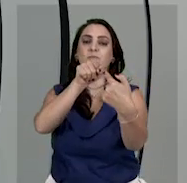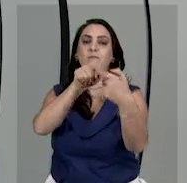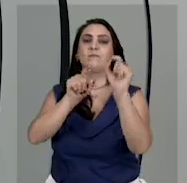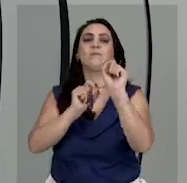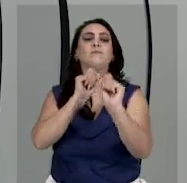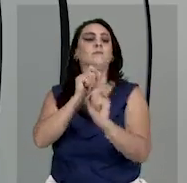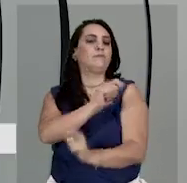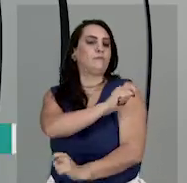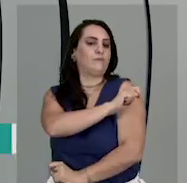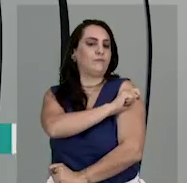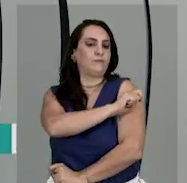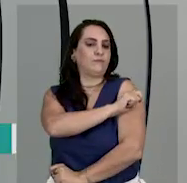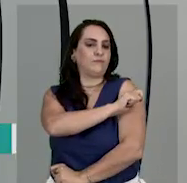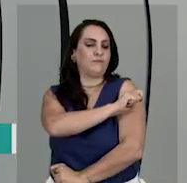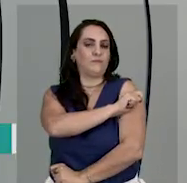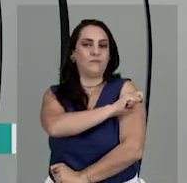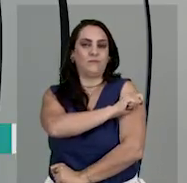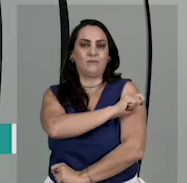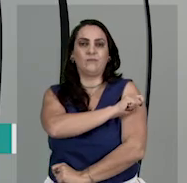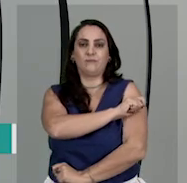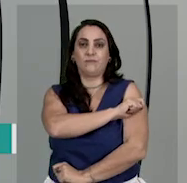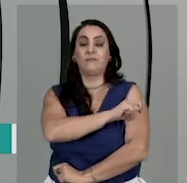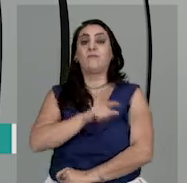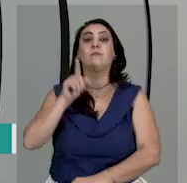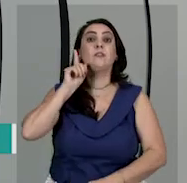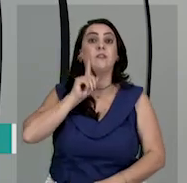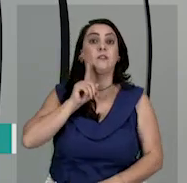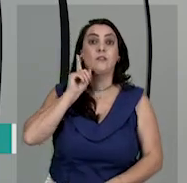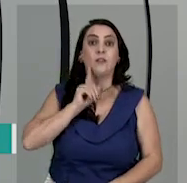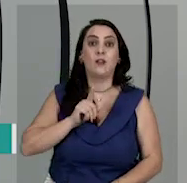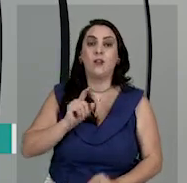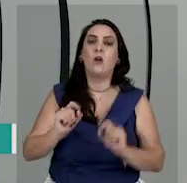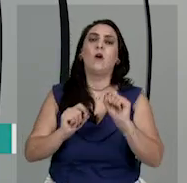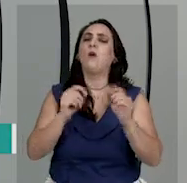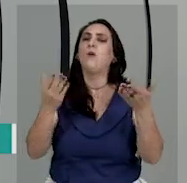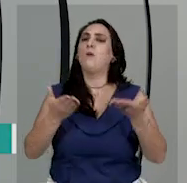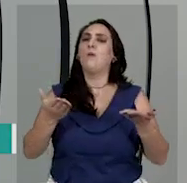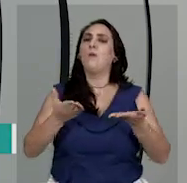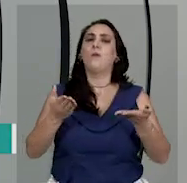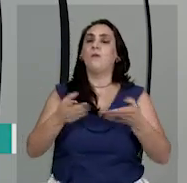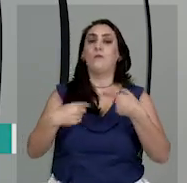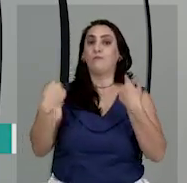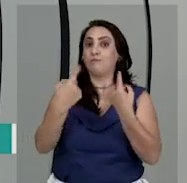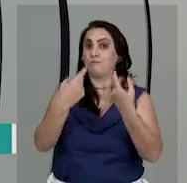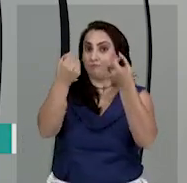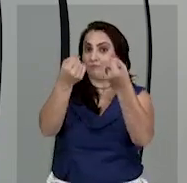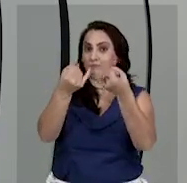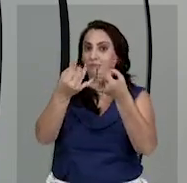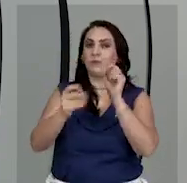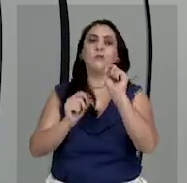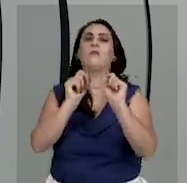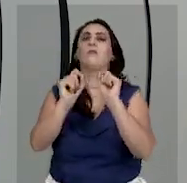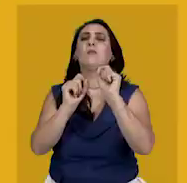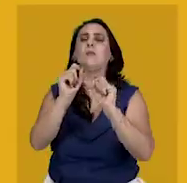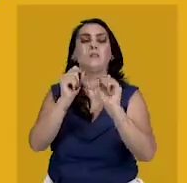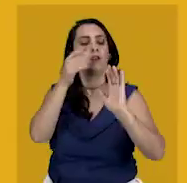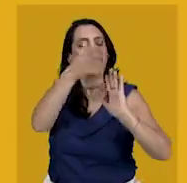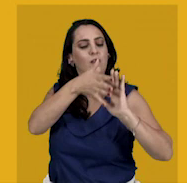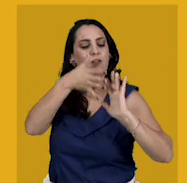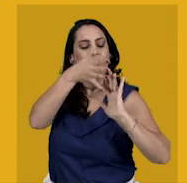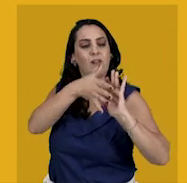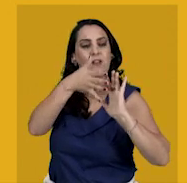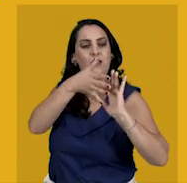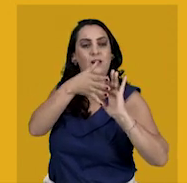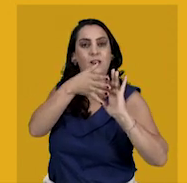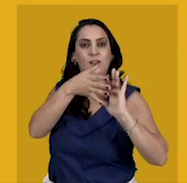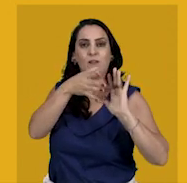os alunos da Rede Estadual de Minas Gerais. Na aula de hoje, nós iremos explicar o que é Libras, sua